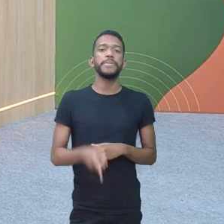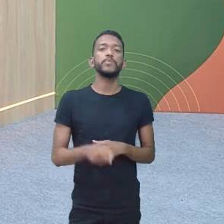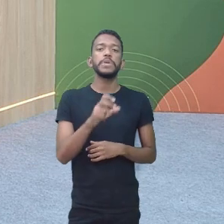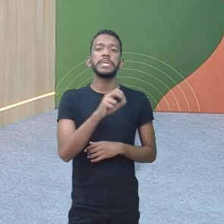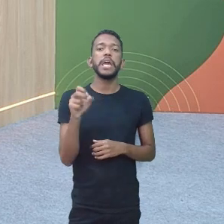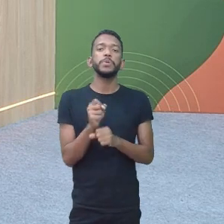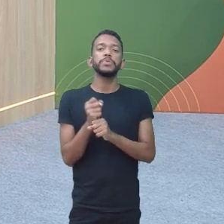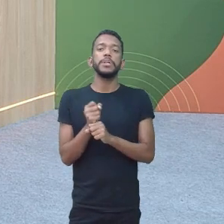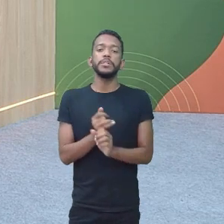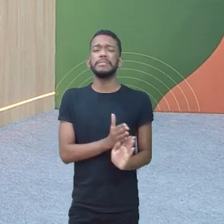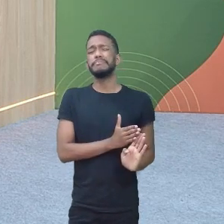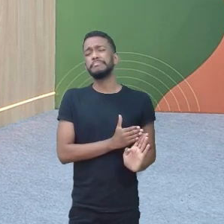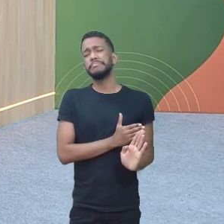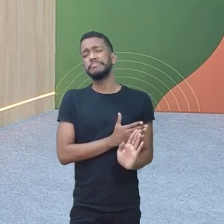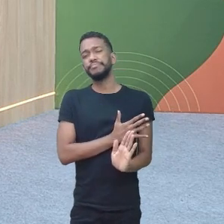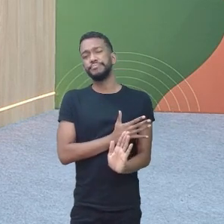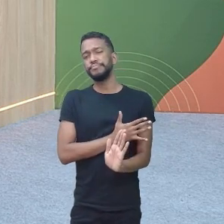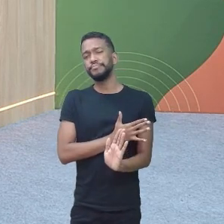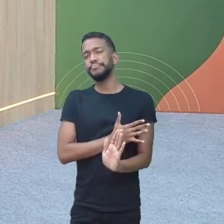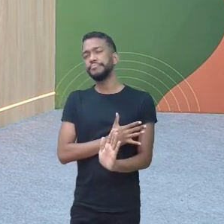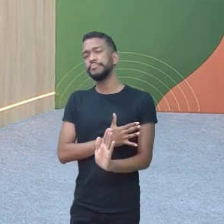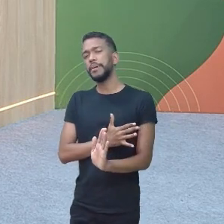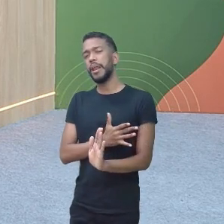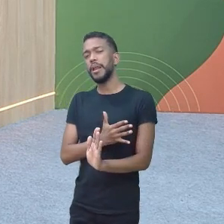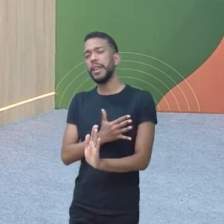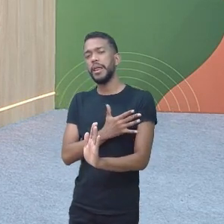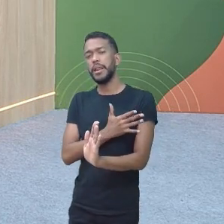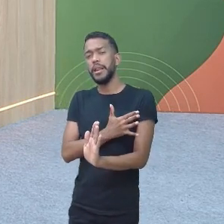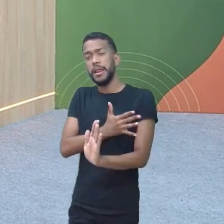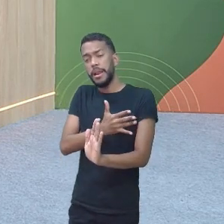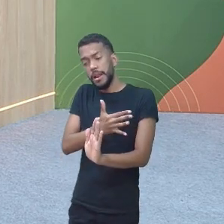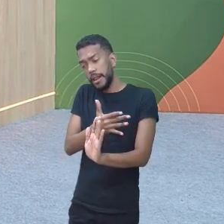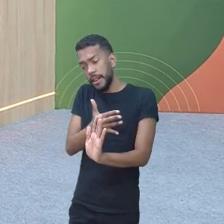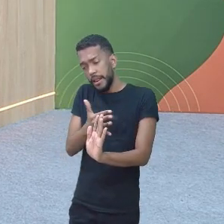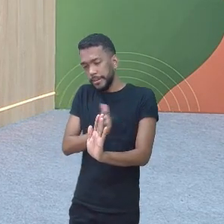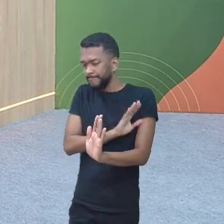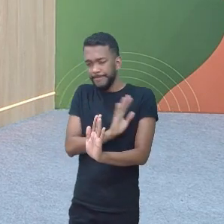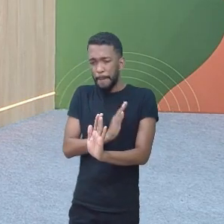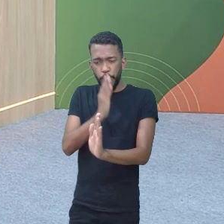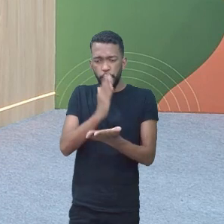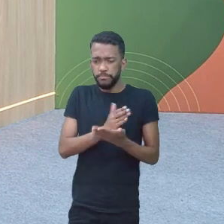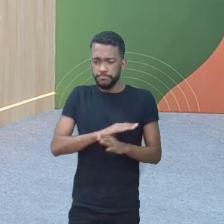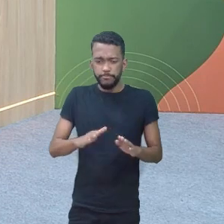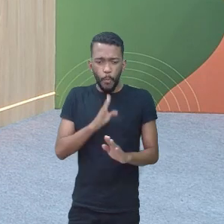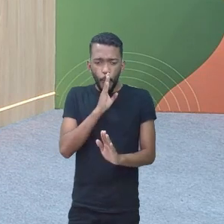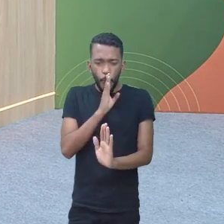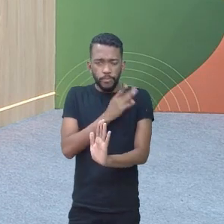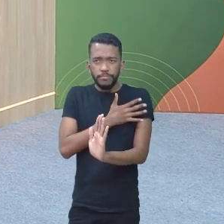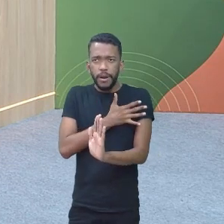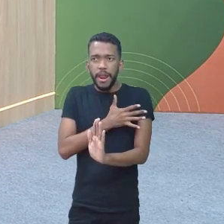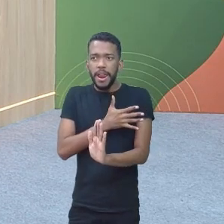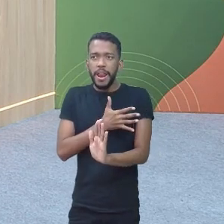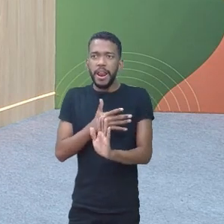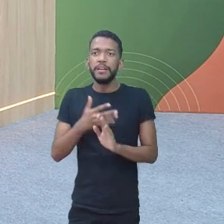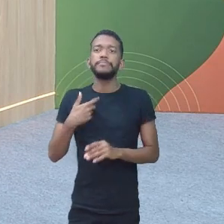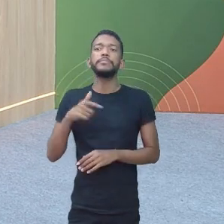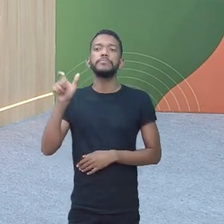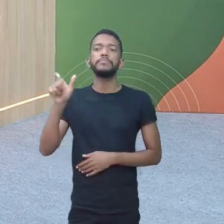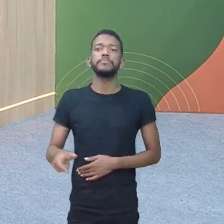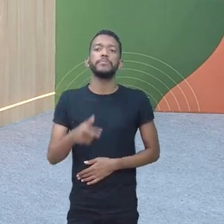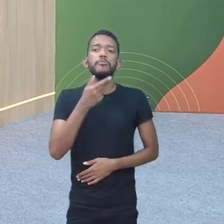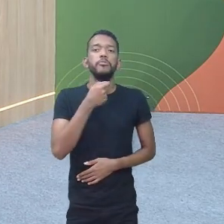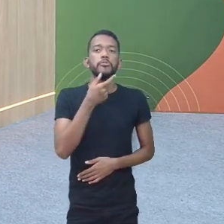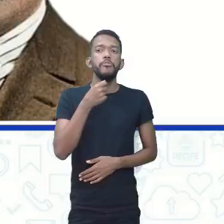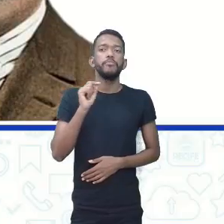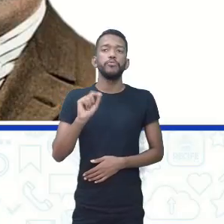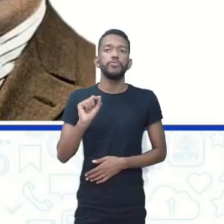anos nas intocas, ou seja, acabou os Jogos. E aí chega um carinha que se chama